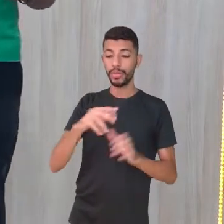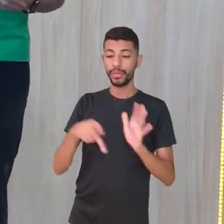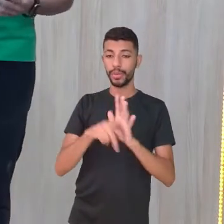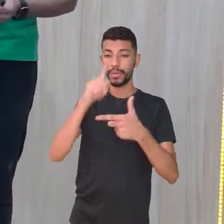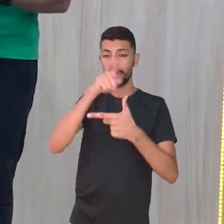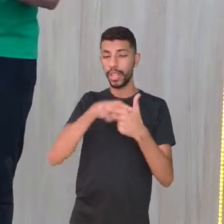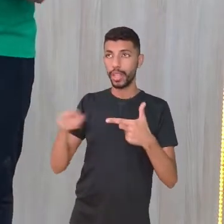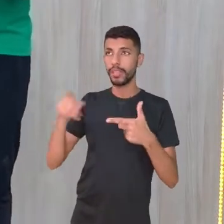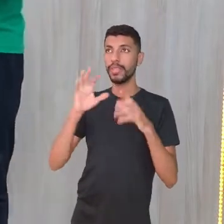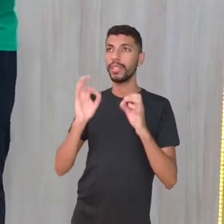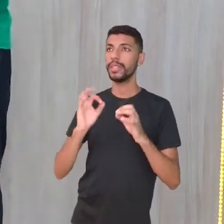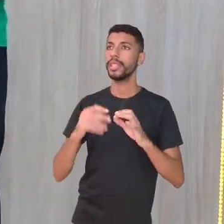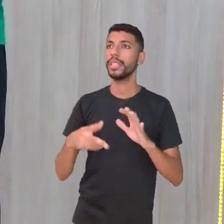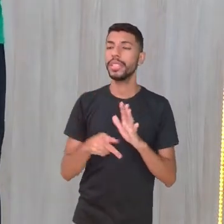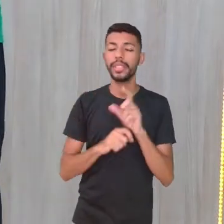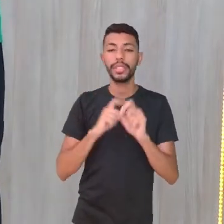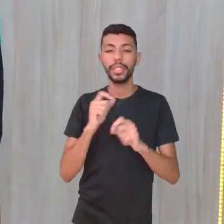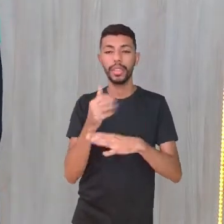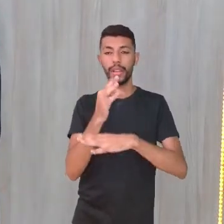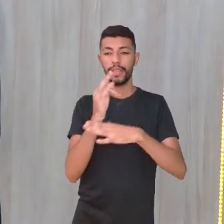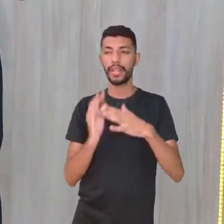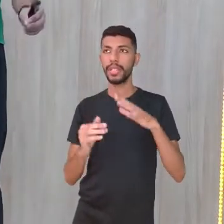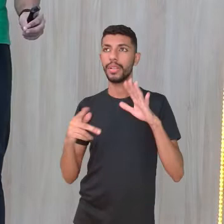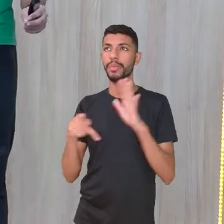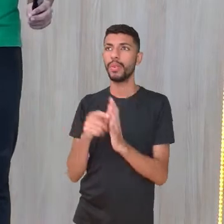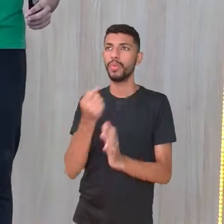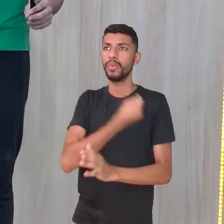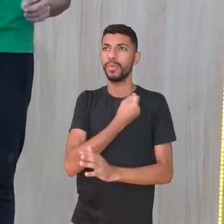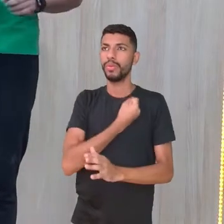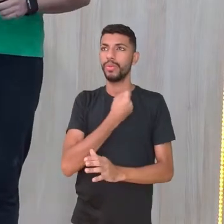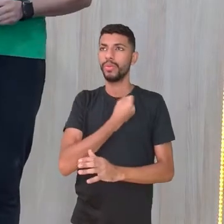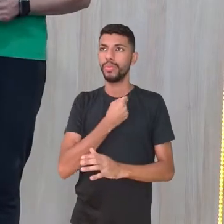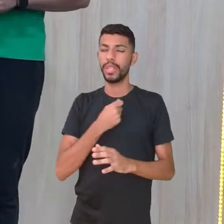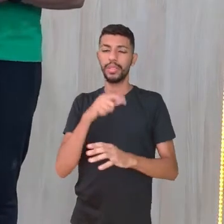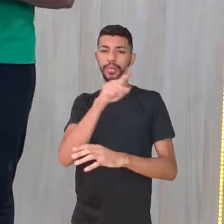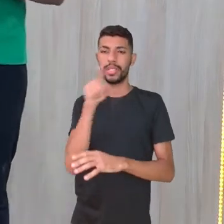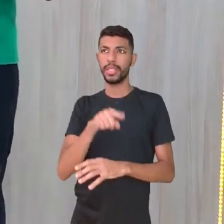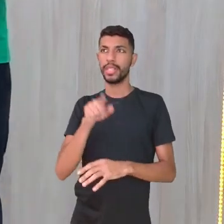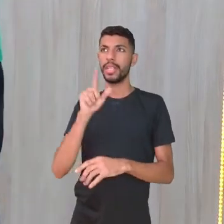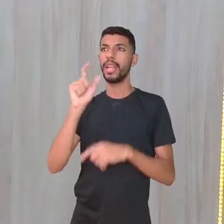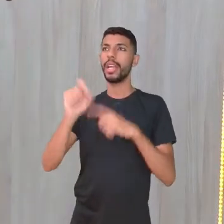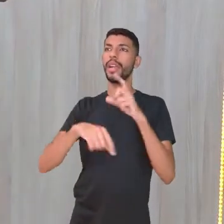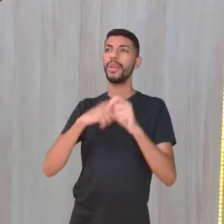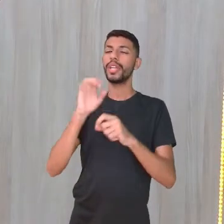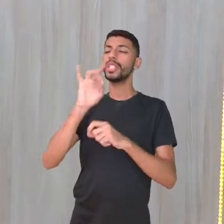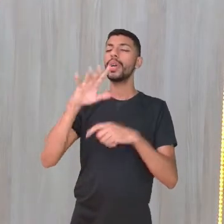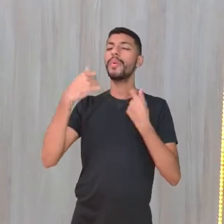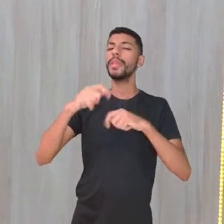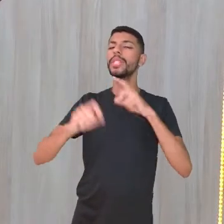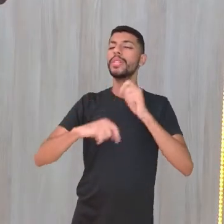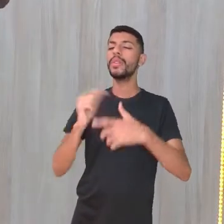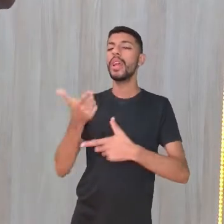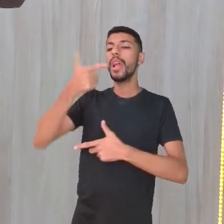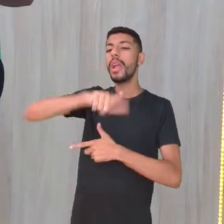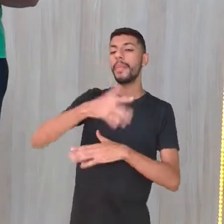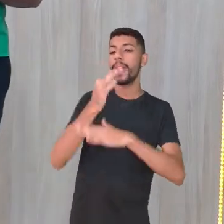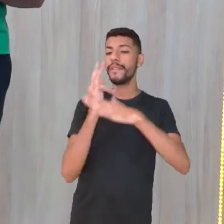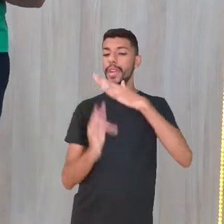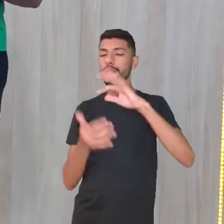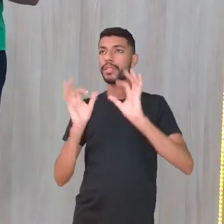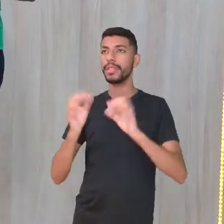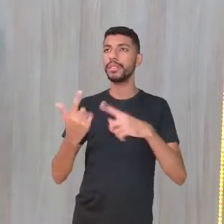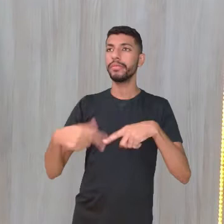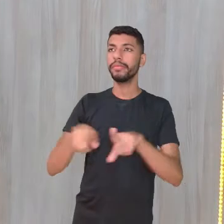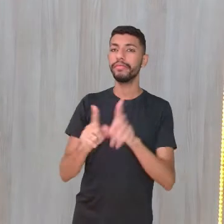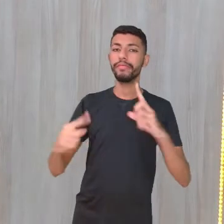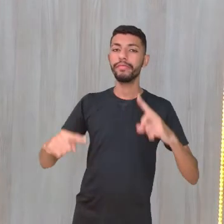uma divisão de uma fração por um número inteiro, basta você repetir a fração e multiplicar aí